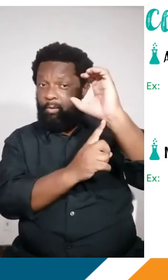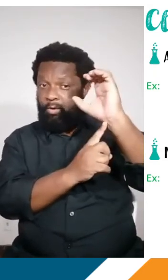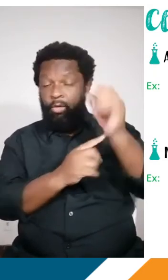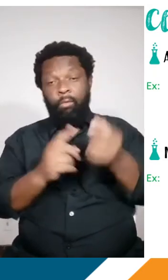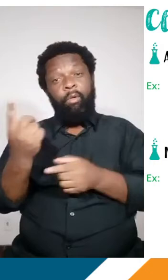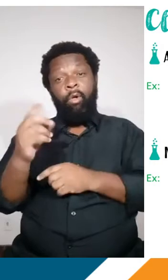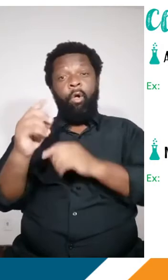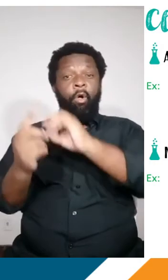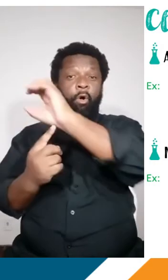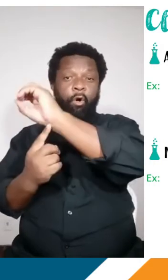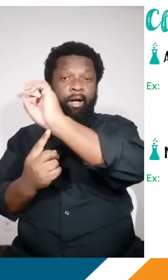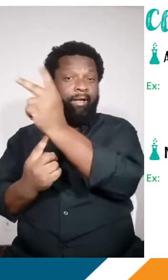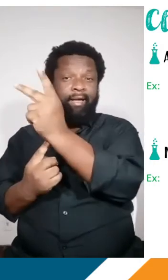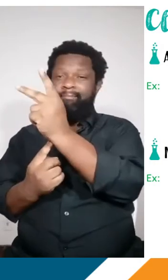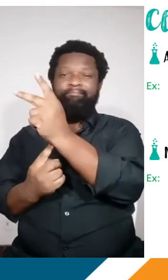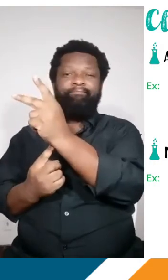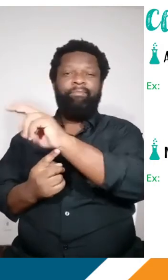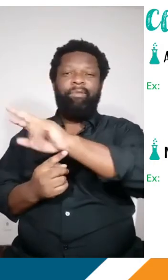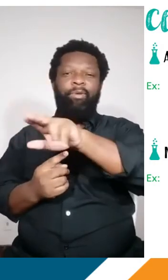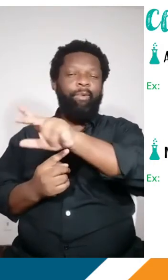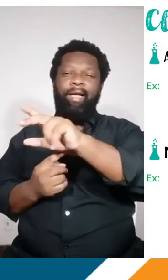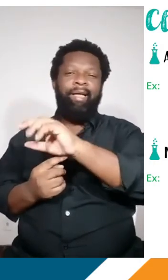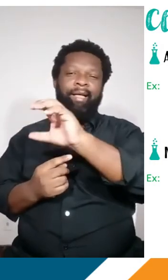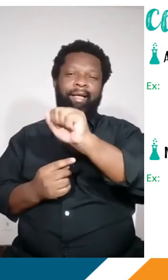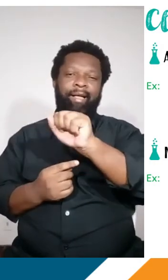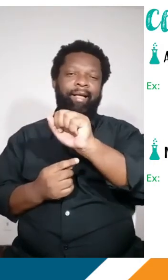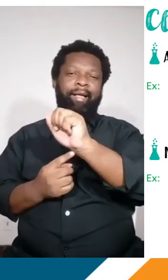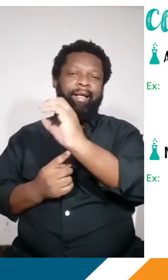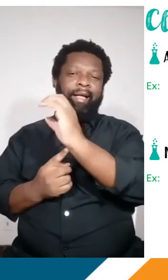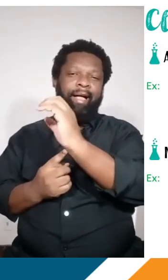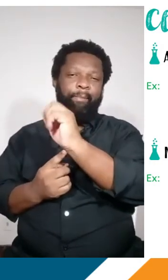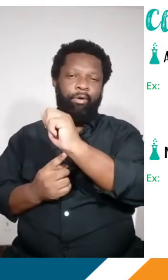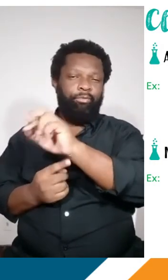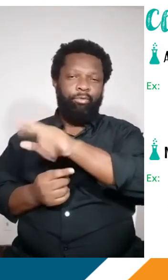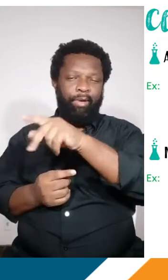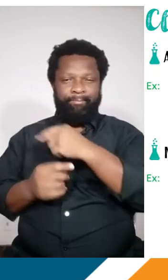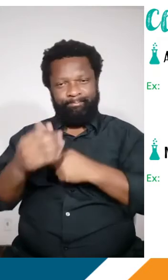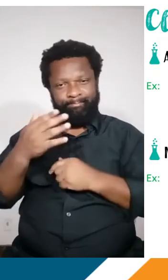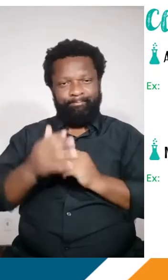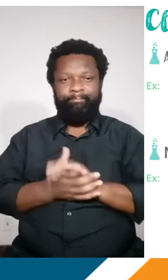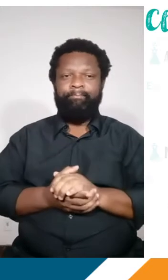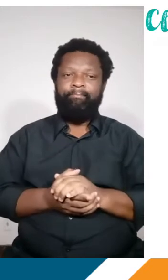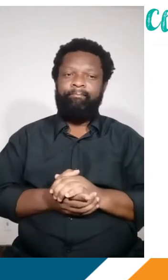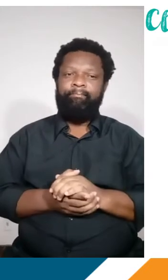grupo funcional do álcool. Logo, essa cadeia é normal, consegui juntar todos os carbonos numa única sequência.